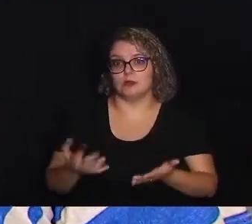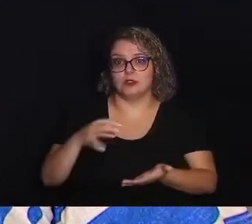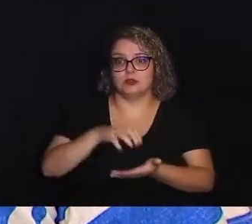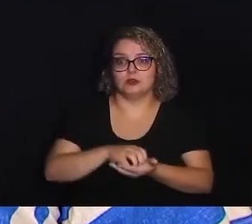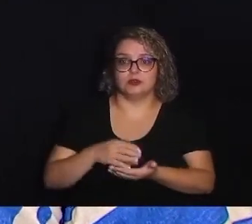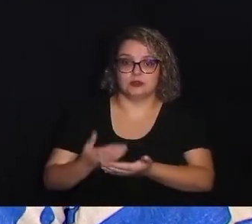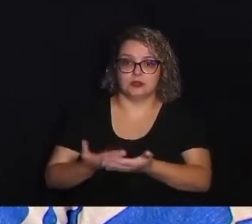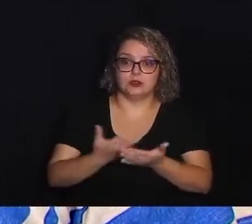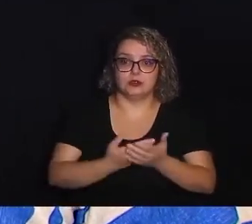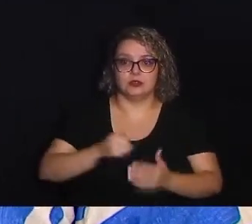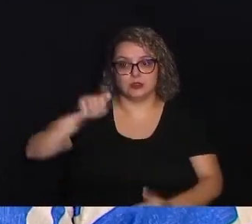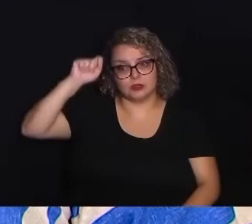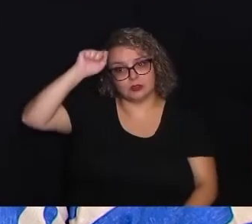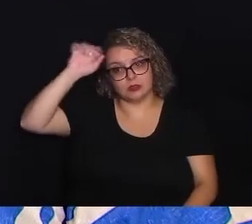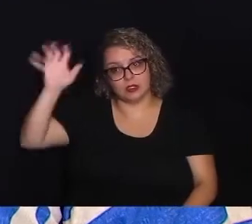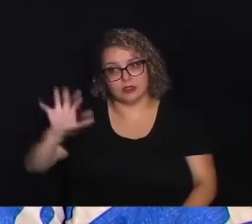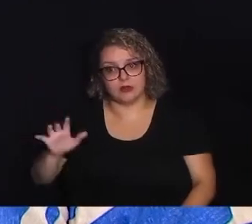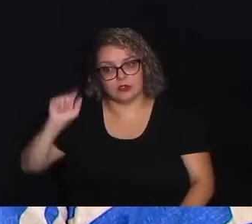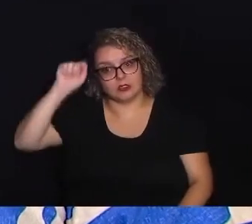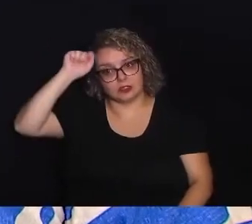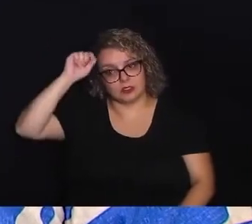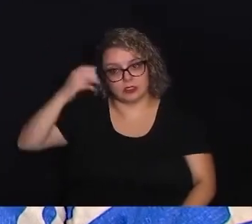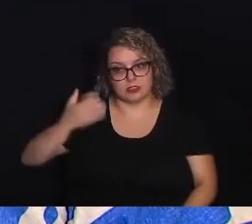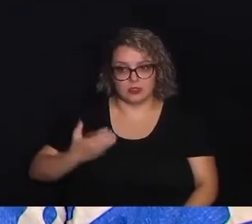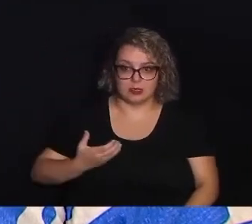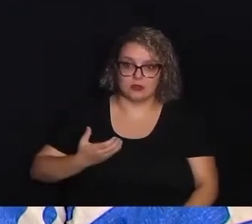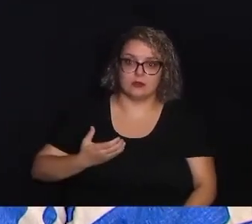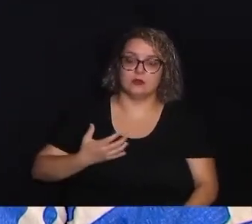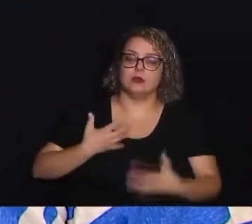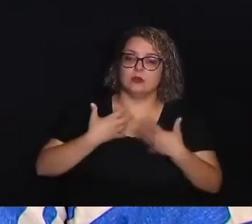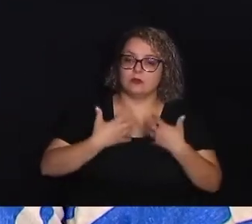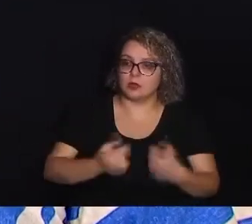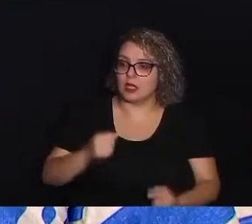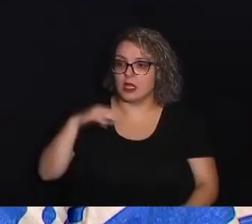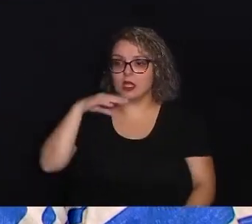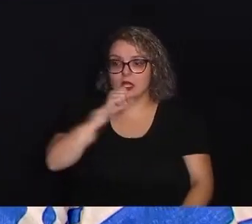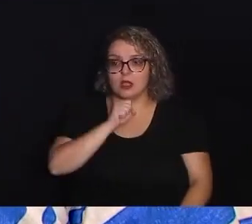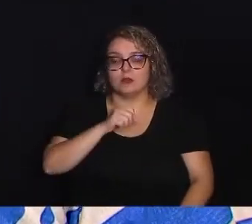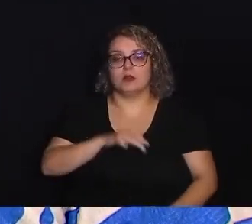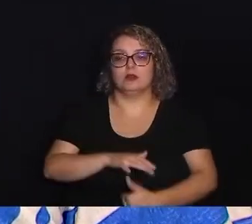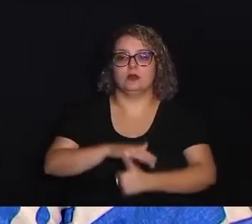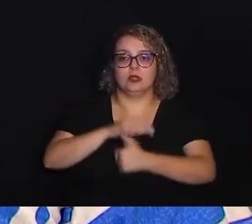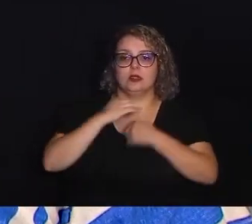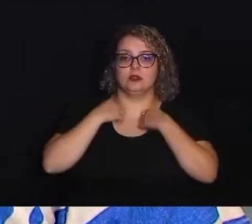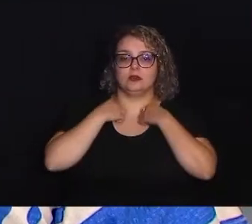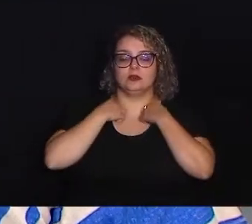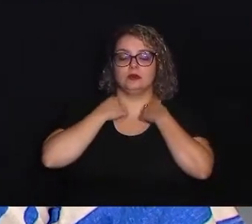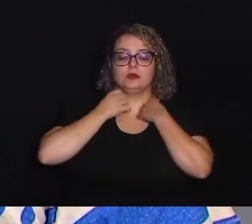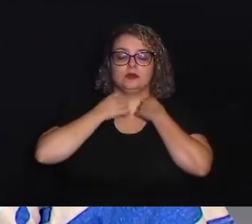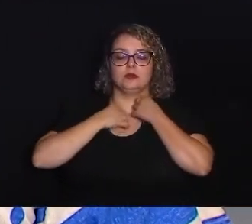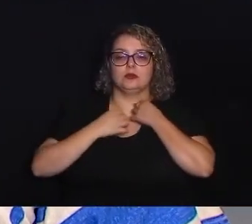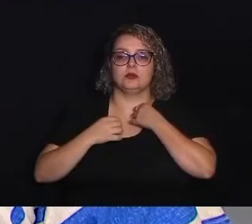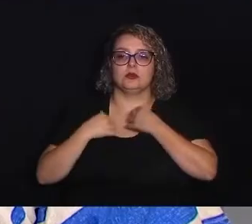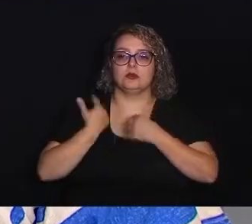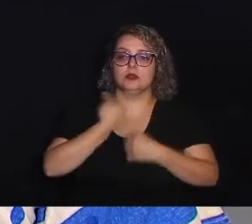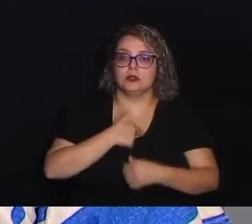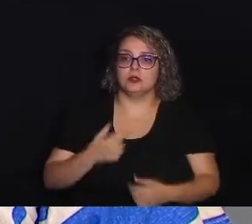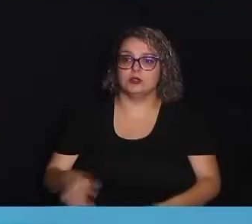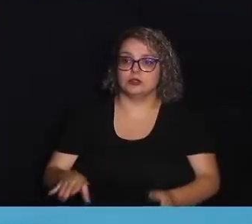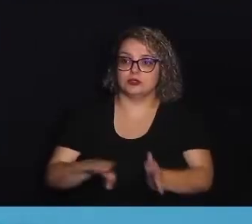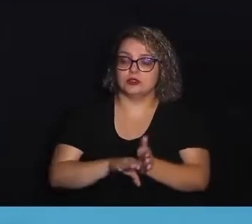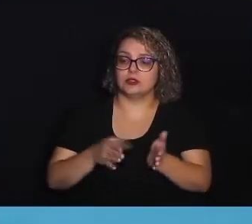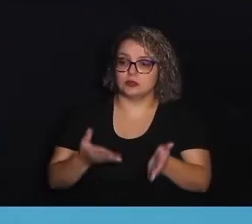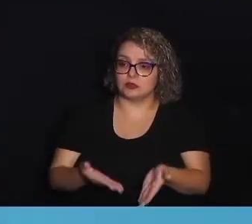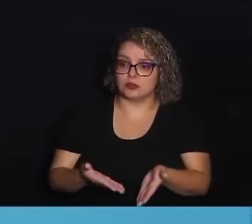proposta do Centro de Estudos africanos e Afro Brasileiro acatado imediatamente pelo reitor